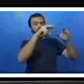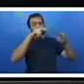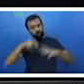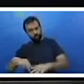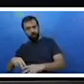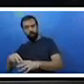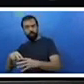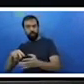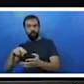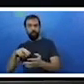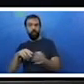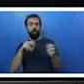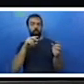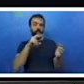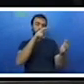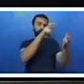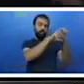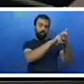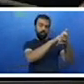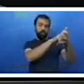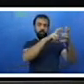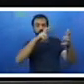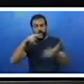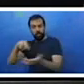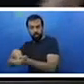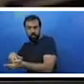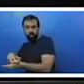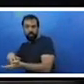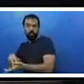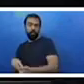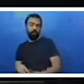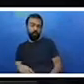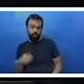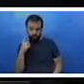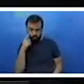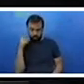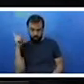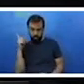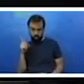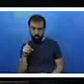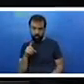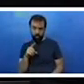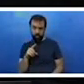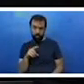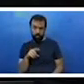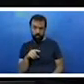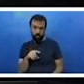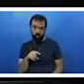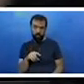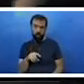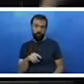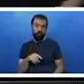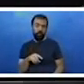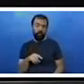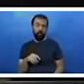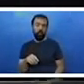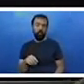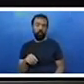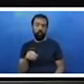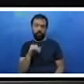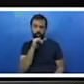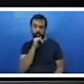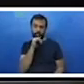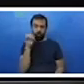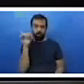né? Então o desmonte ele solta de um lugar e ele acaba caindo em outro. Aqui nós temos um exemplo aqui que ele salta de um lugar e ele cai em outro segurando.